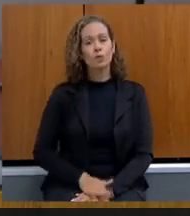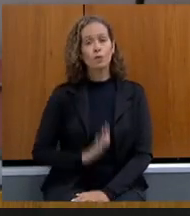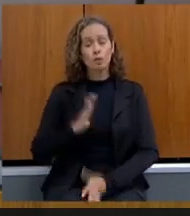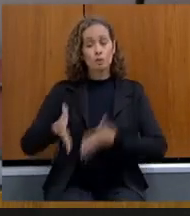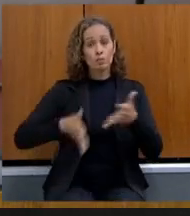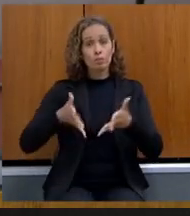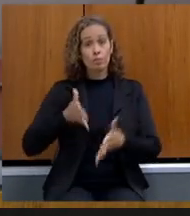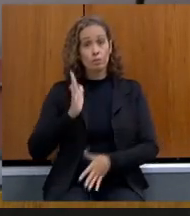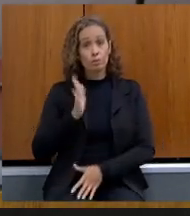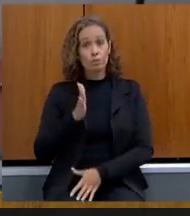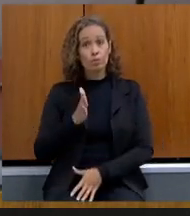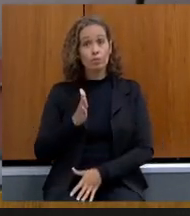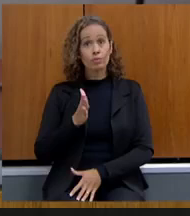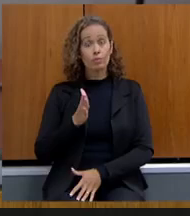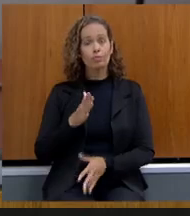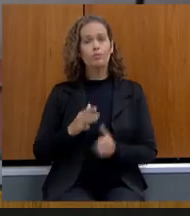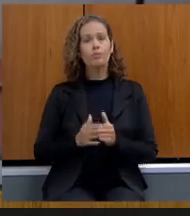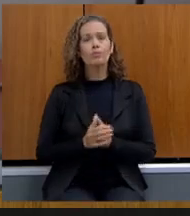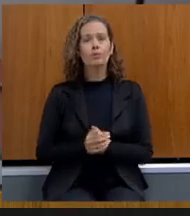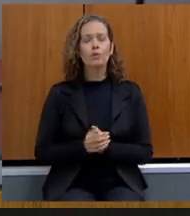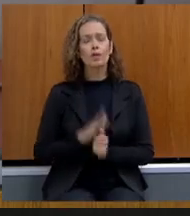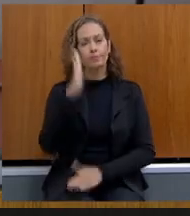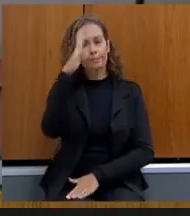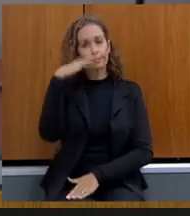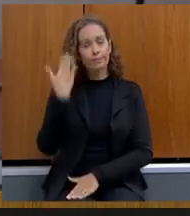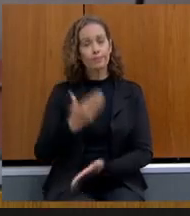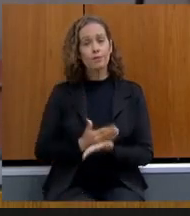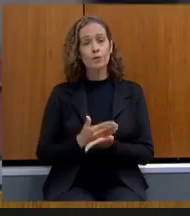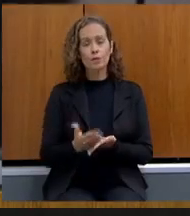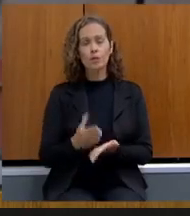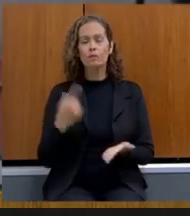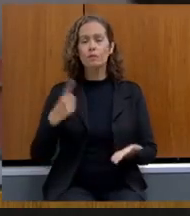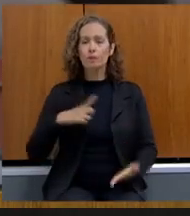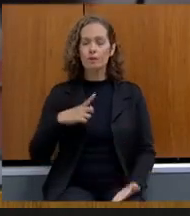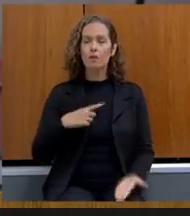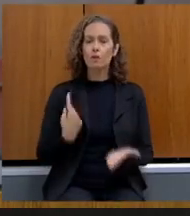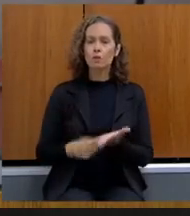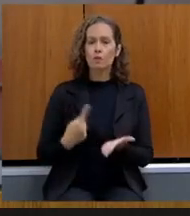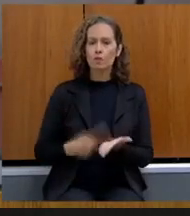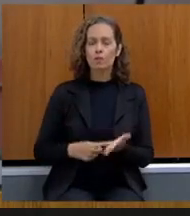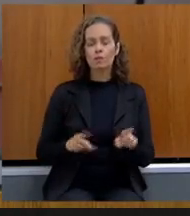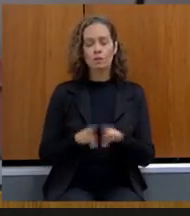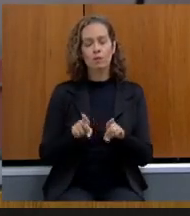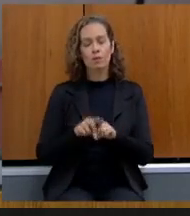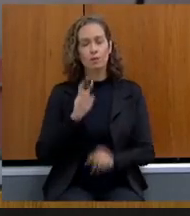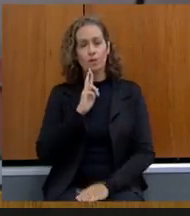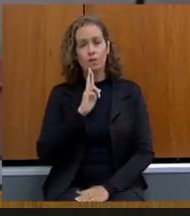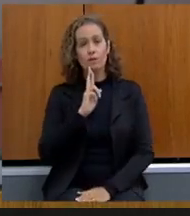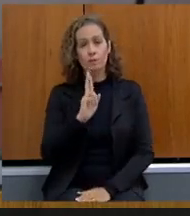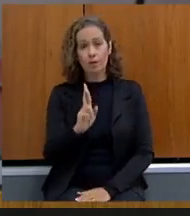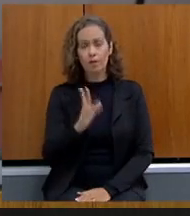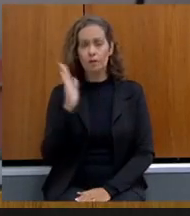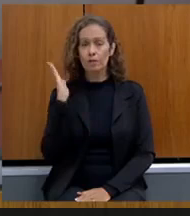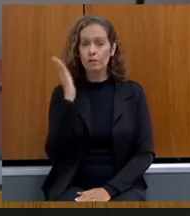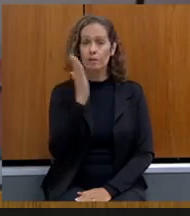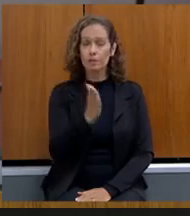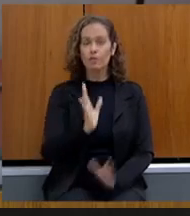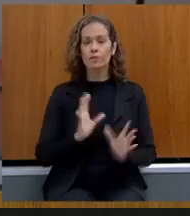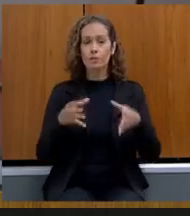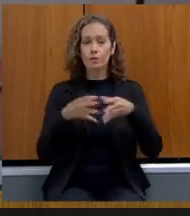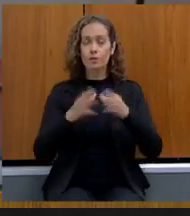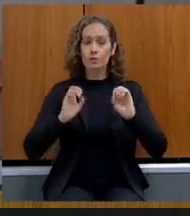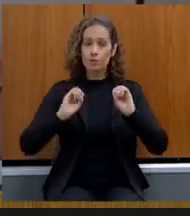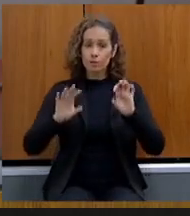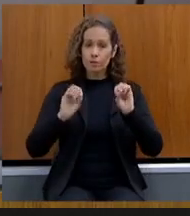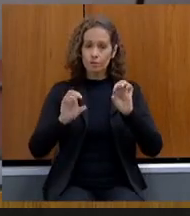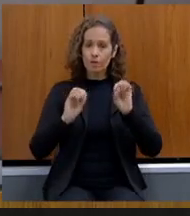sobre Os questionamentos do deputado da Beatriz no início o senhor tem nosso compromisso também de resposta eu Envia essa resposta diretamente a comissão de educação